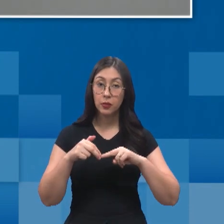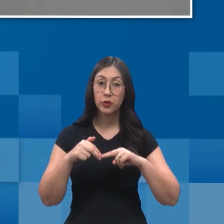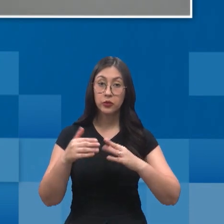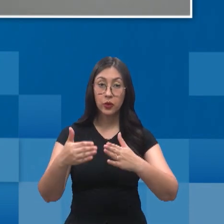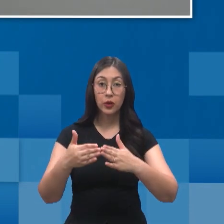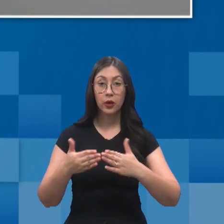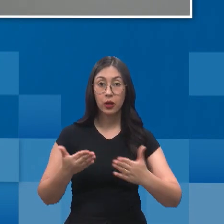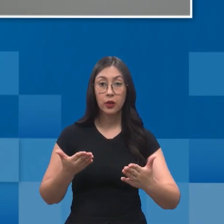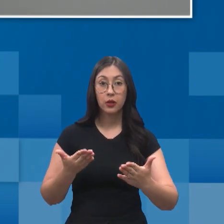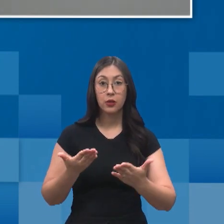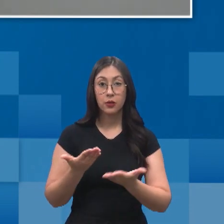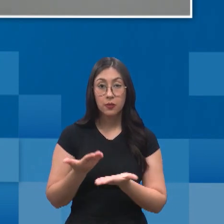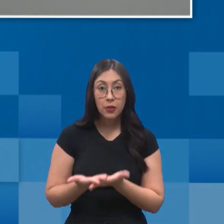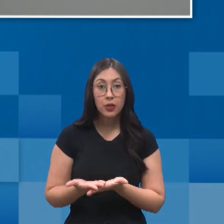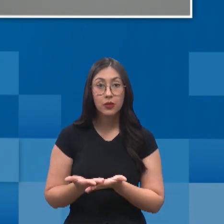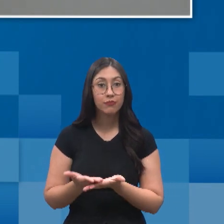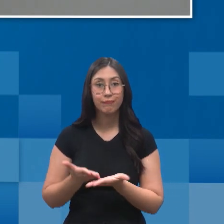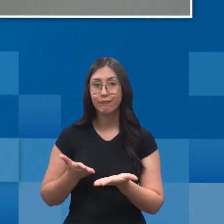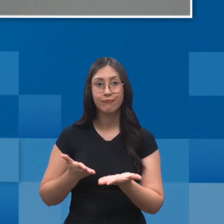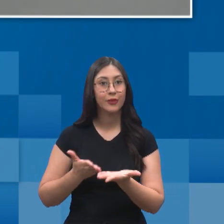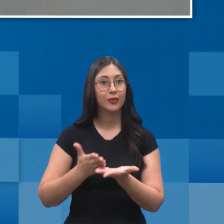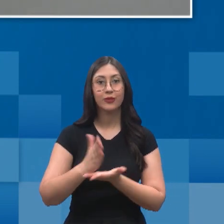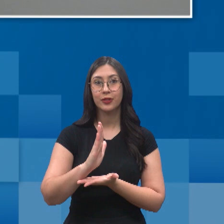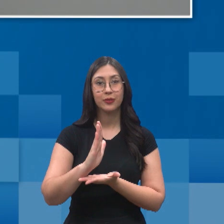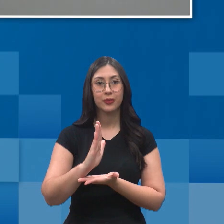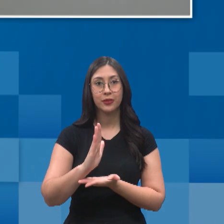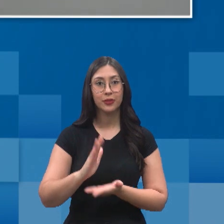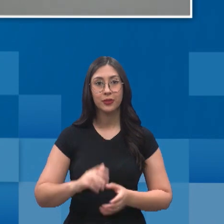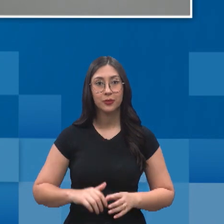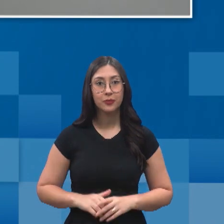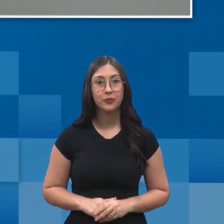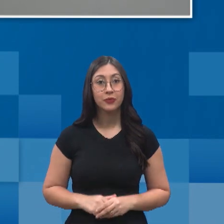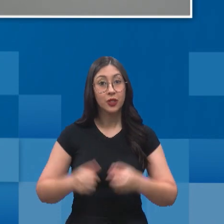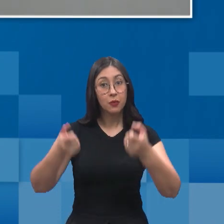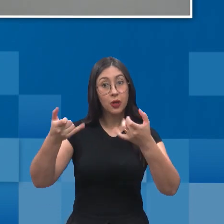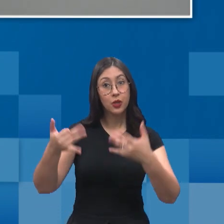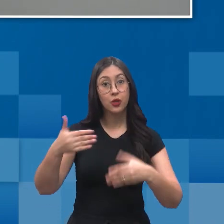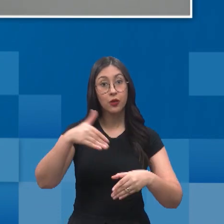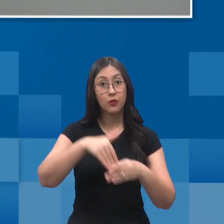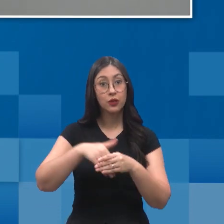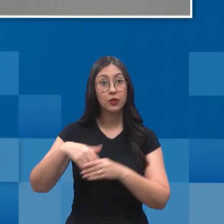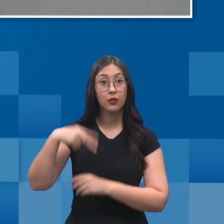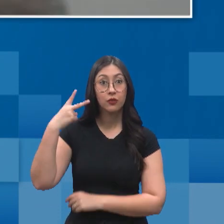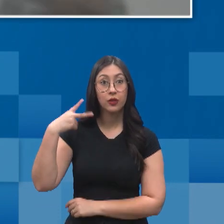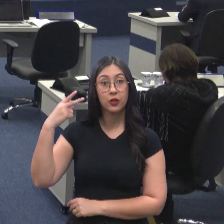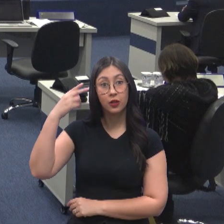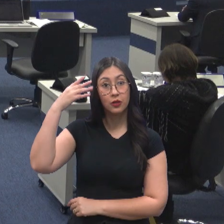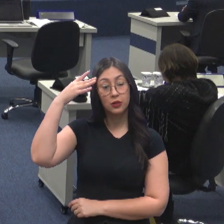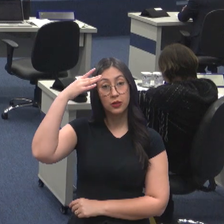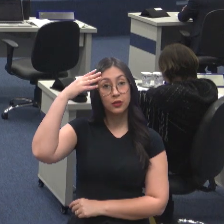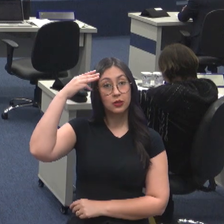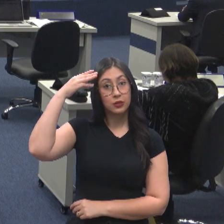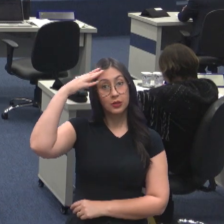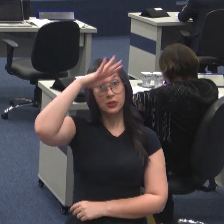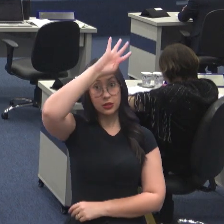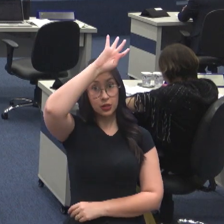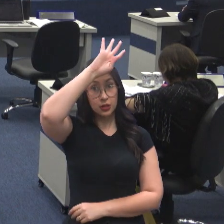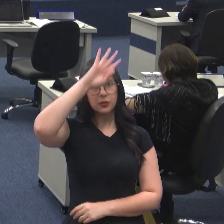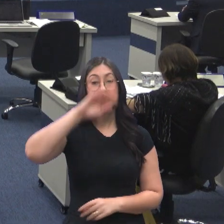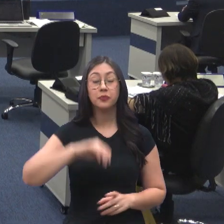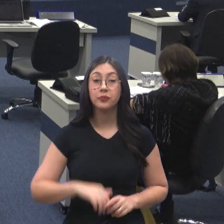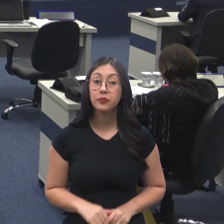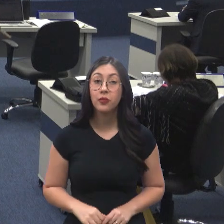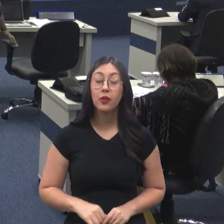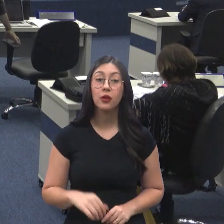requerimento está rejeitado. Justificativa de votação, vereador Sena. Presidente, questão de ordem aqui.